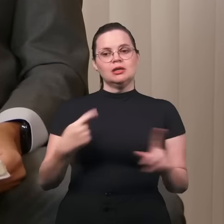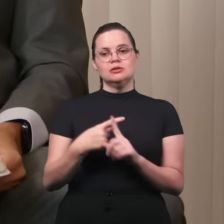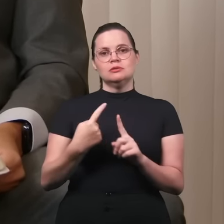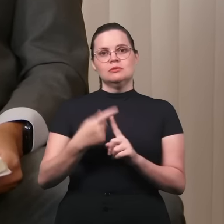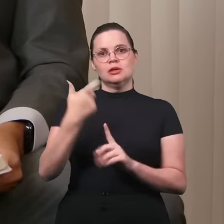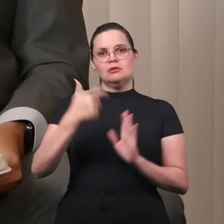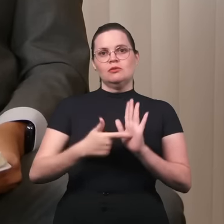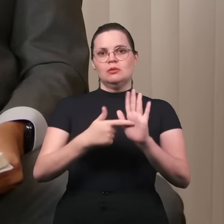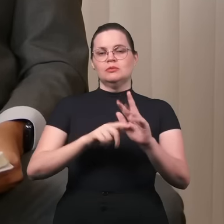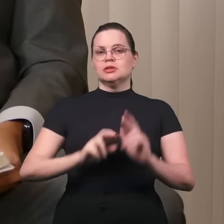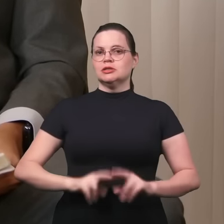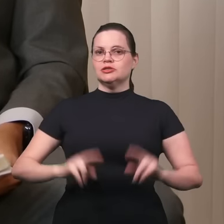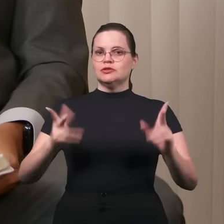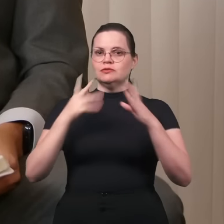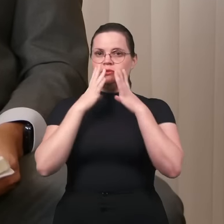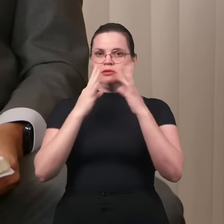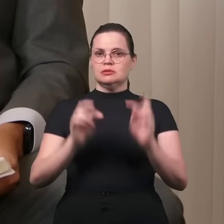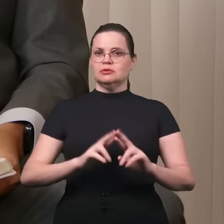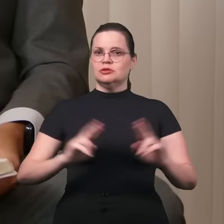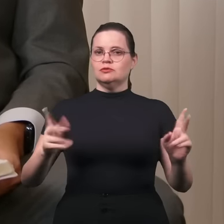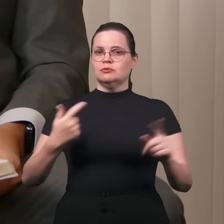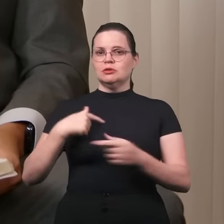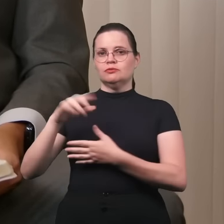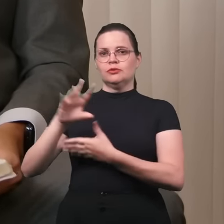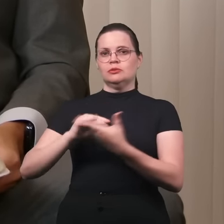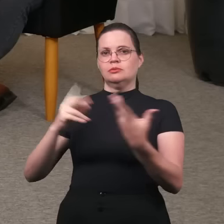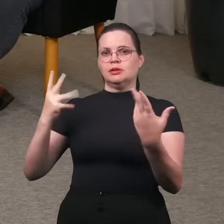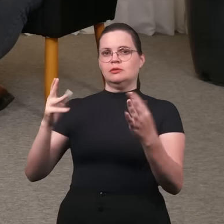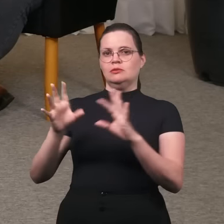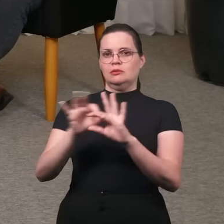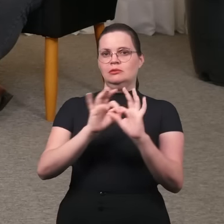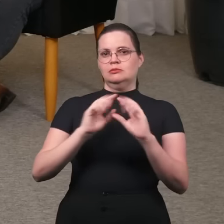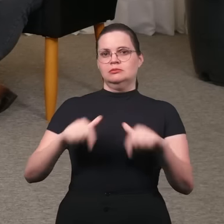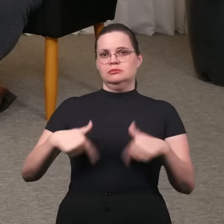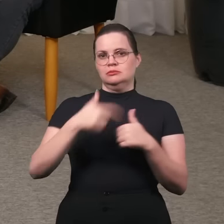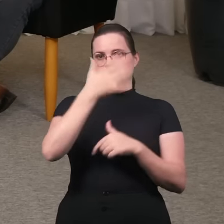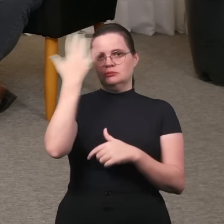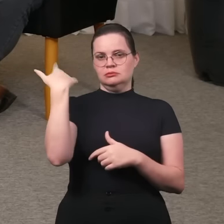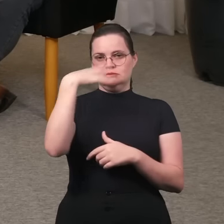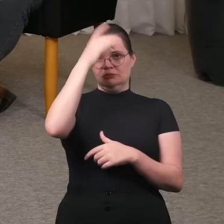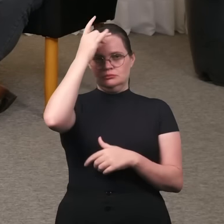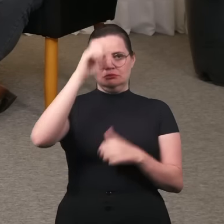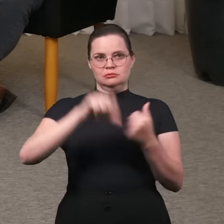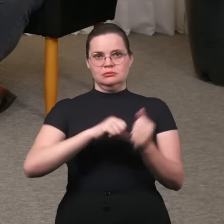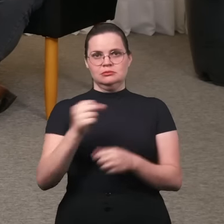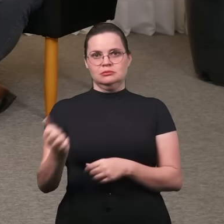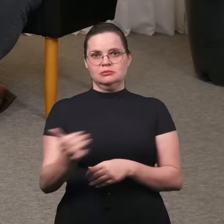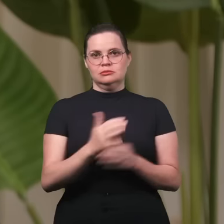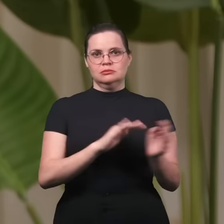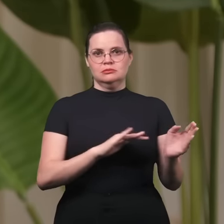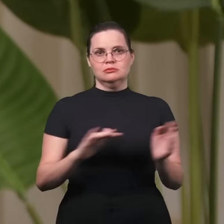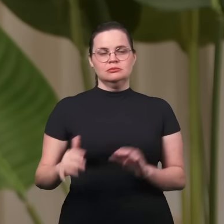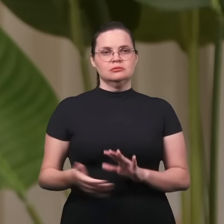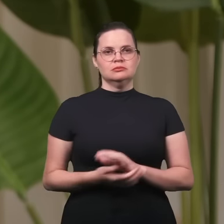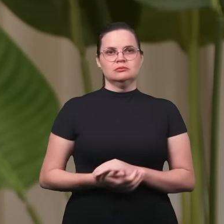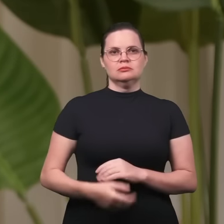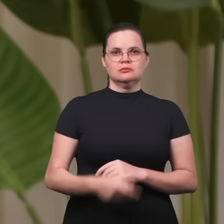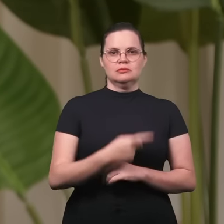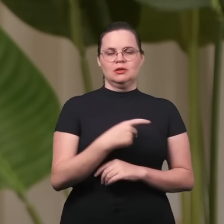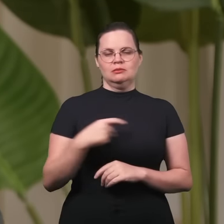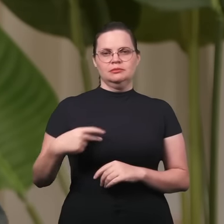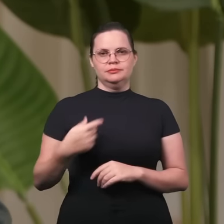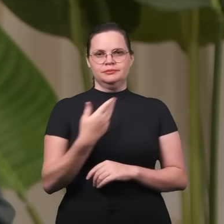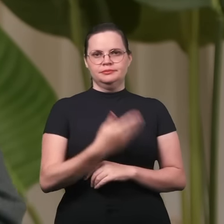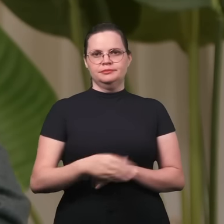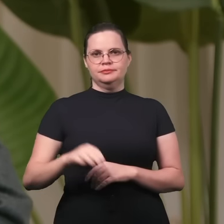nascer do Espírito, Glória né? É tomar a forma do Espírito Santo. É uma transformação. O que o pastor Emerson, o diácono